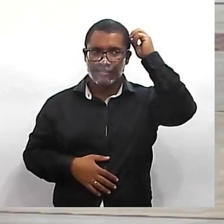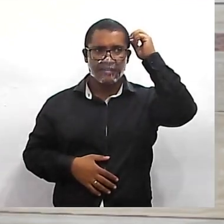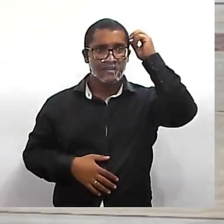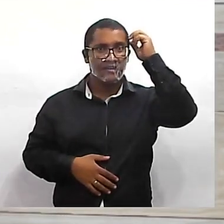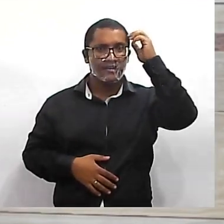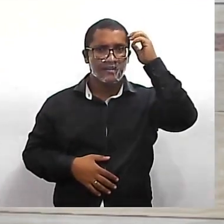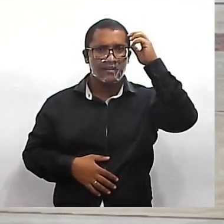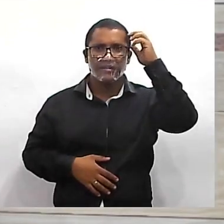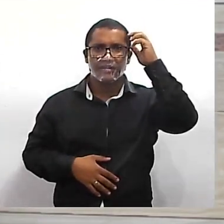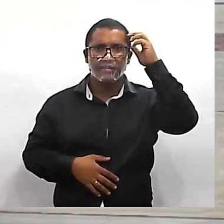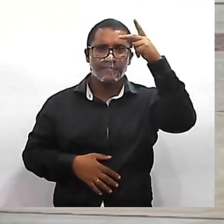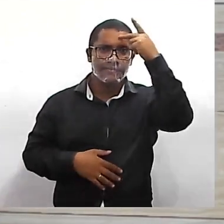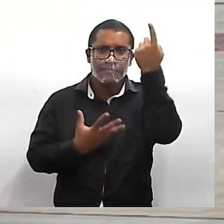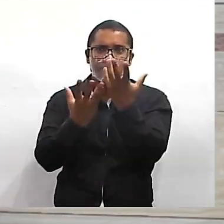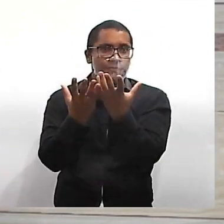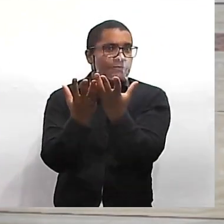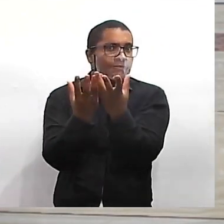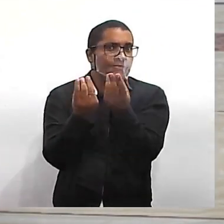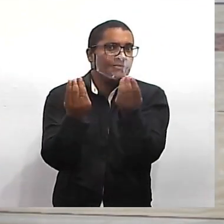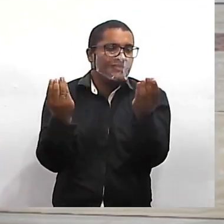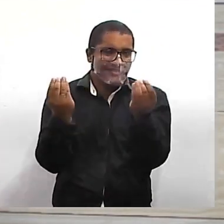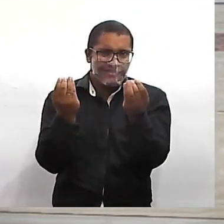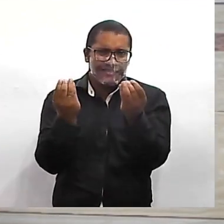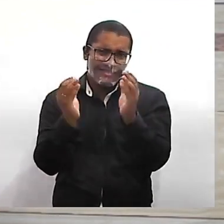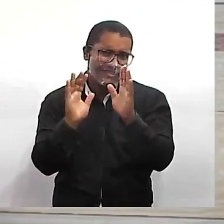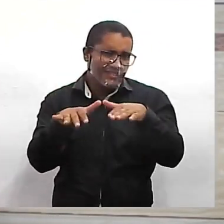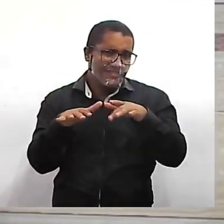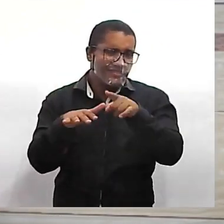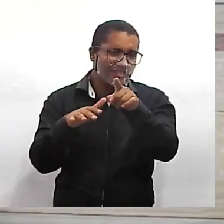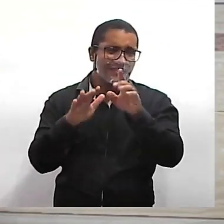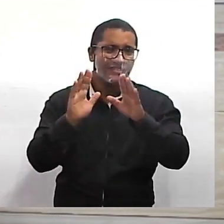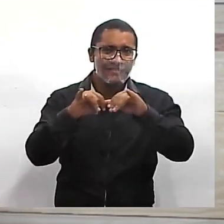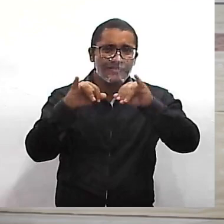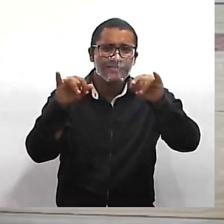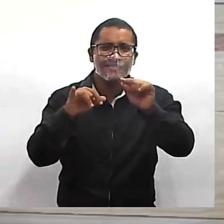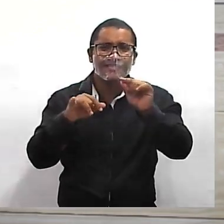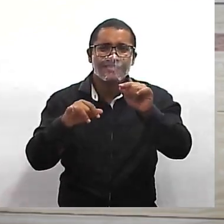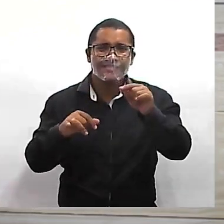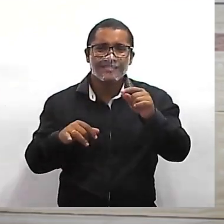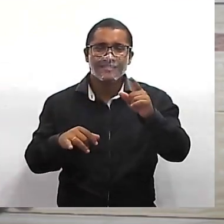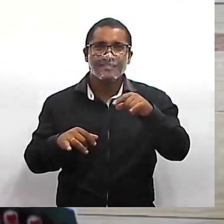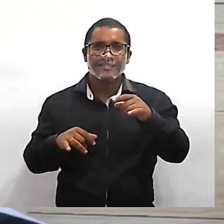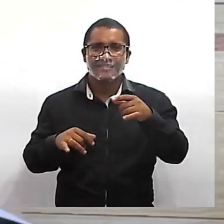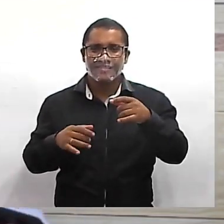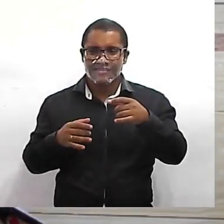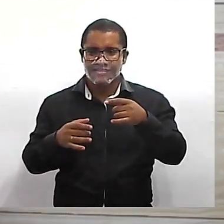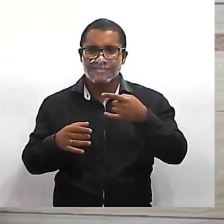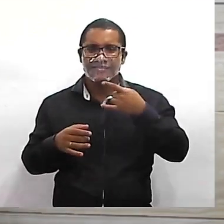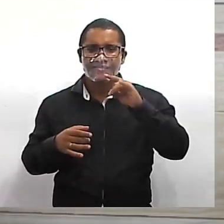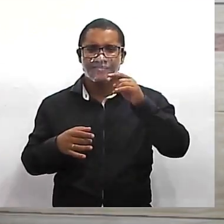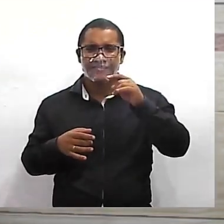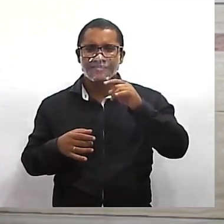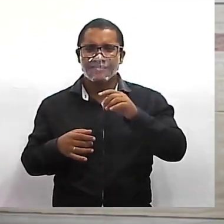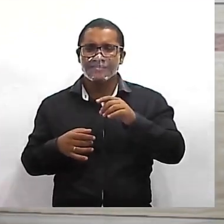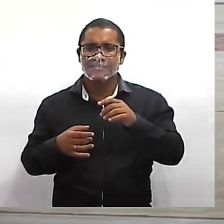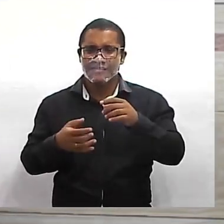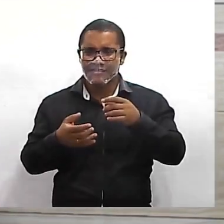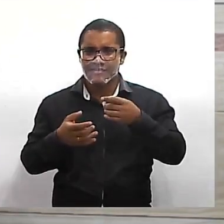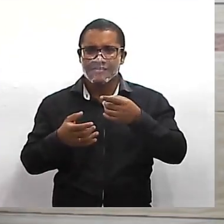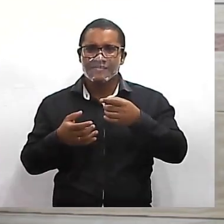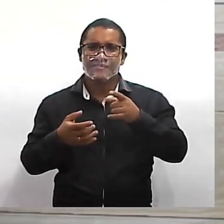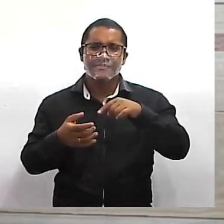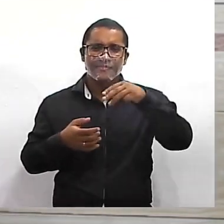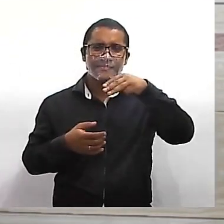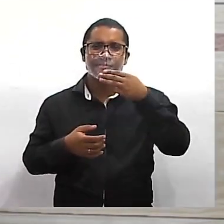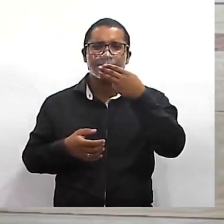quantas pessoas, não sei se você já ouviu essa informação, passaram a tomar, acho que uísque com mel, alguma coisa assim, dizendo